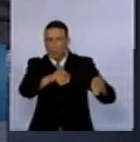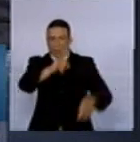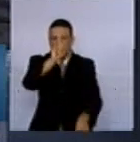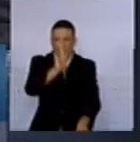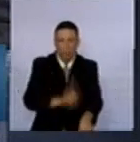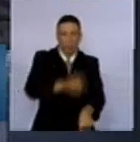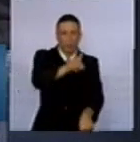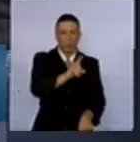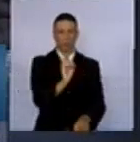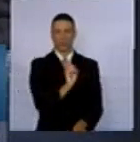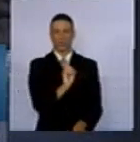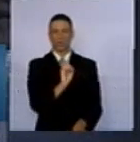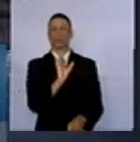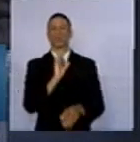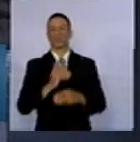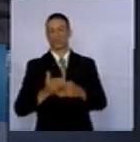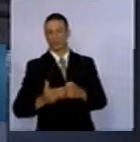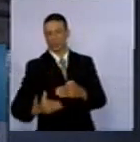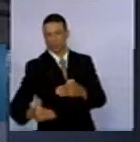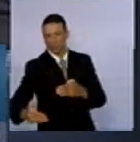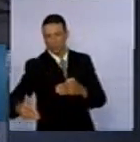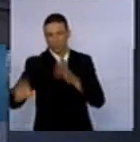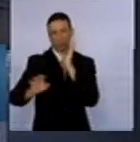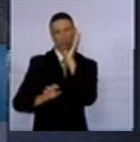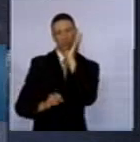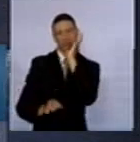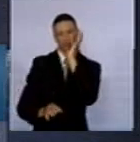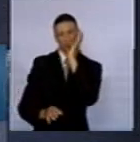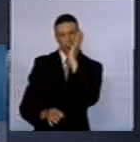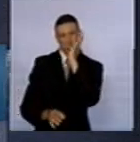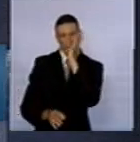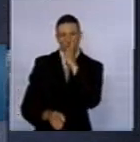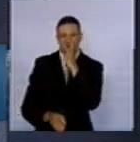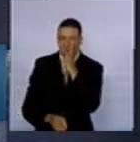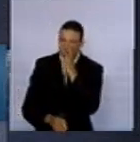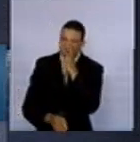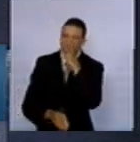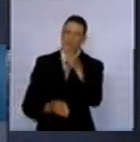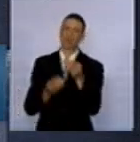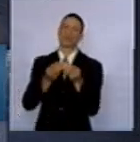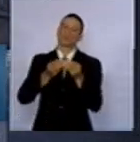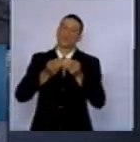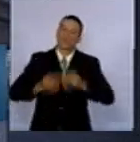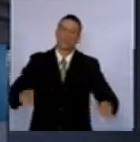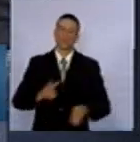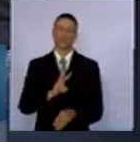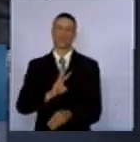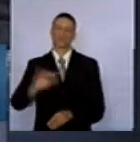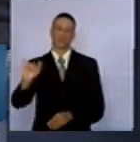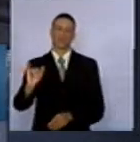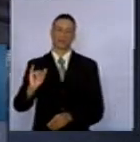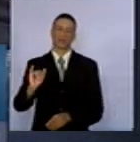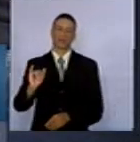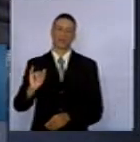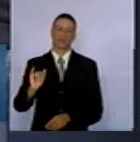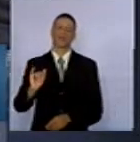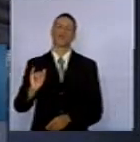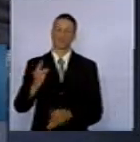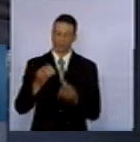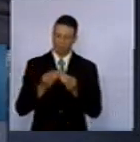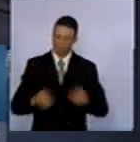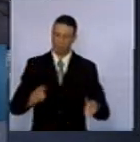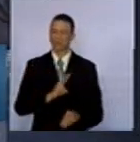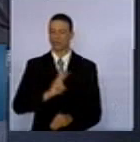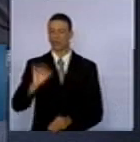imediato mas a médio e longo prazo da forma que se acelera o processo da forma que a convergência se dá nós teremos